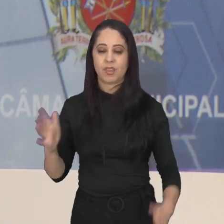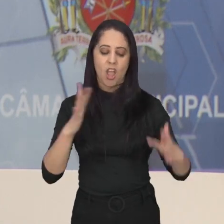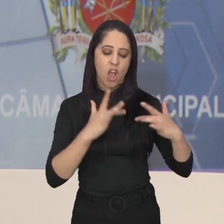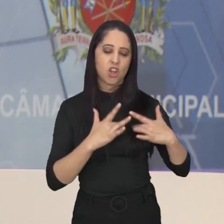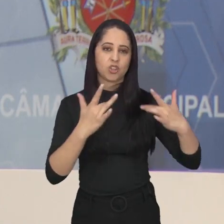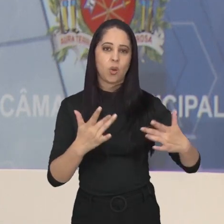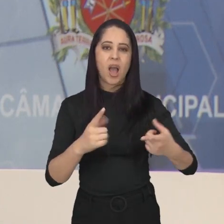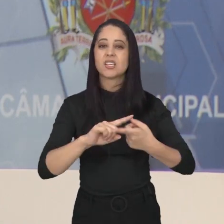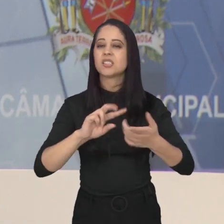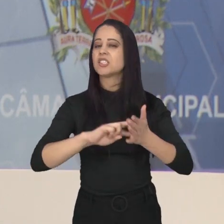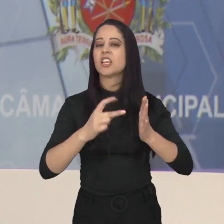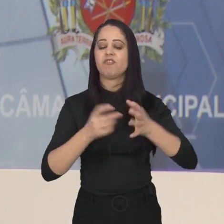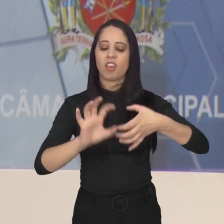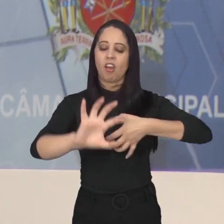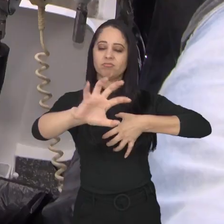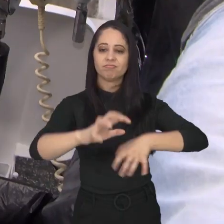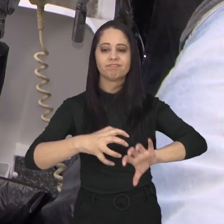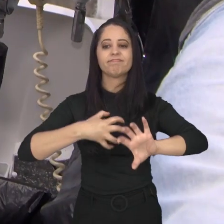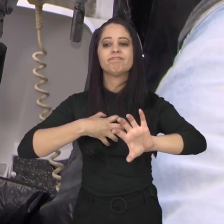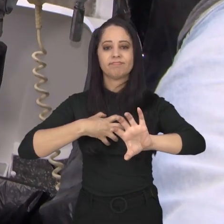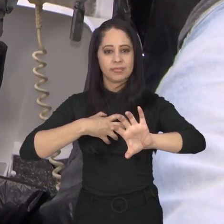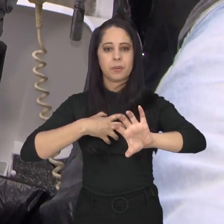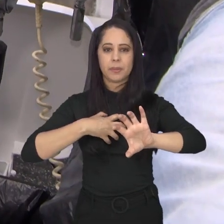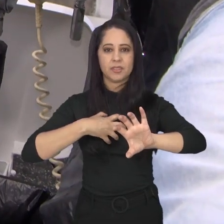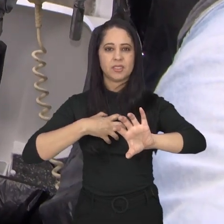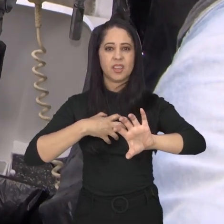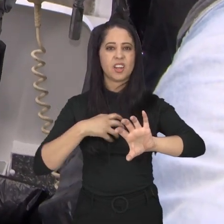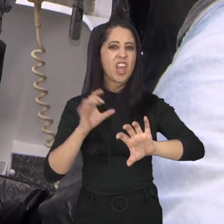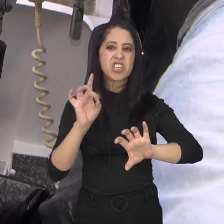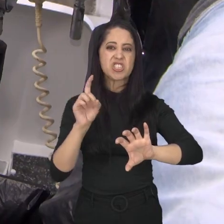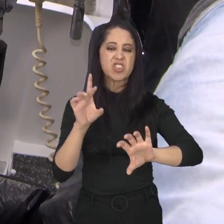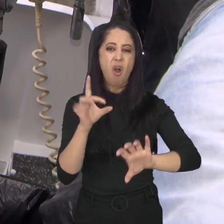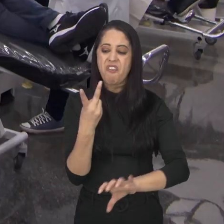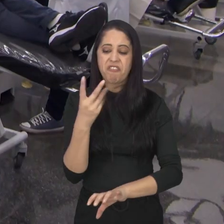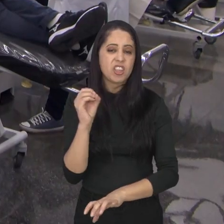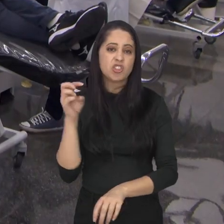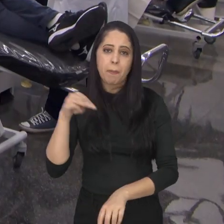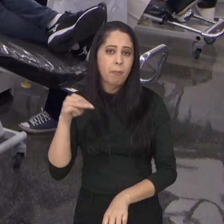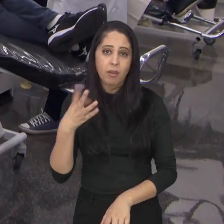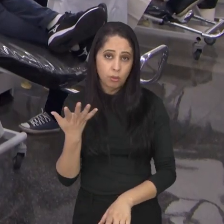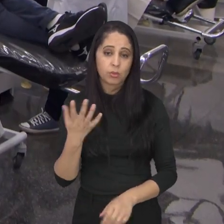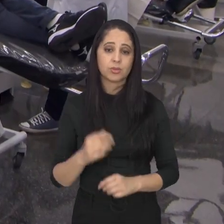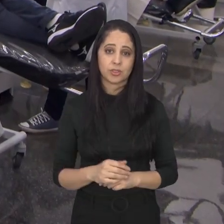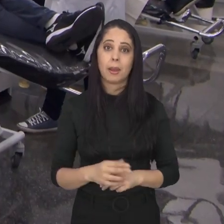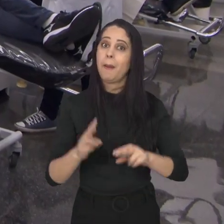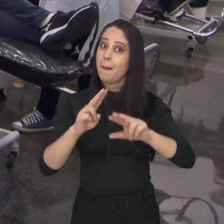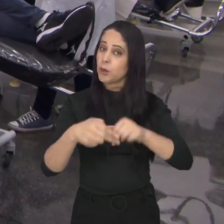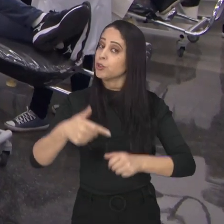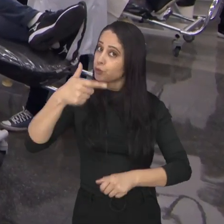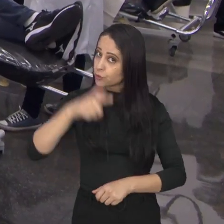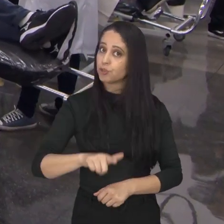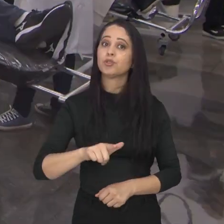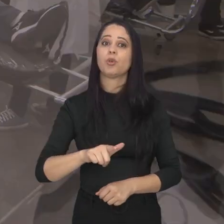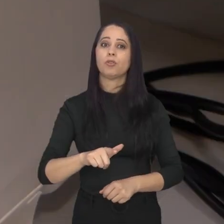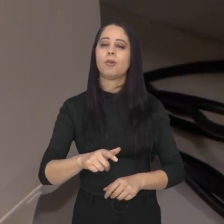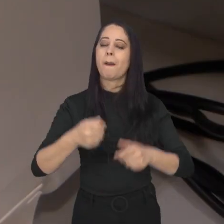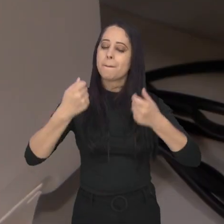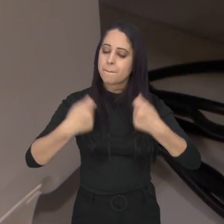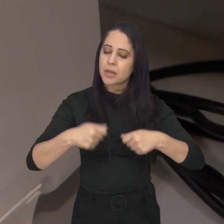com aumento de internação, dos casos de infecção, também dos casos de infarto, AVC, isso tudo